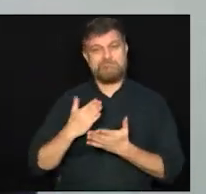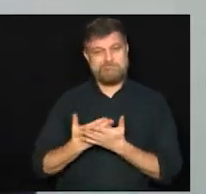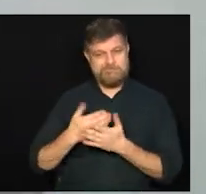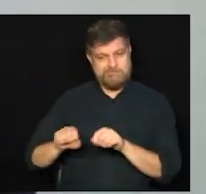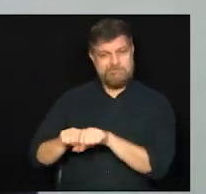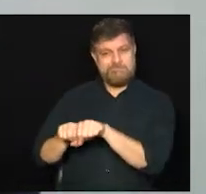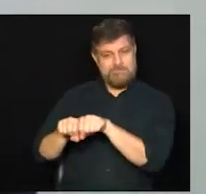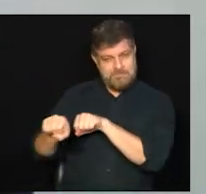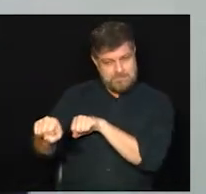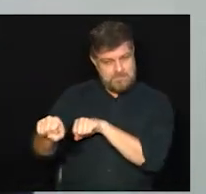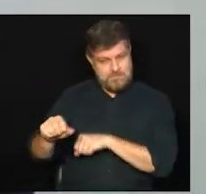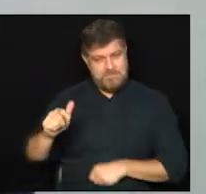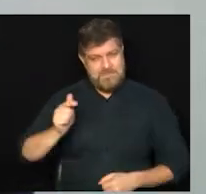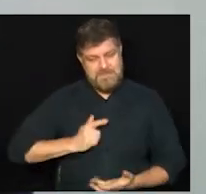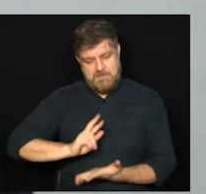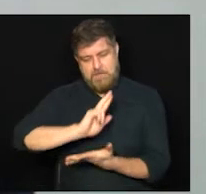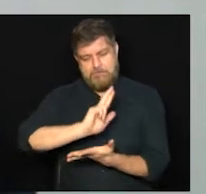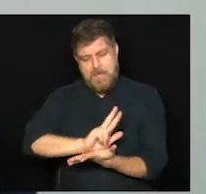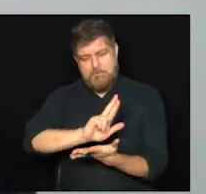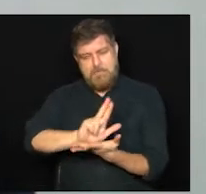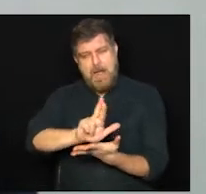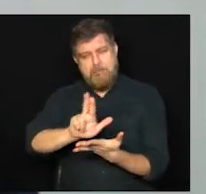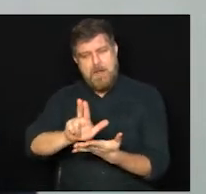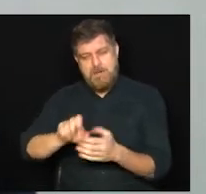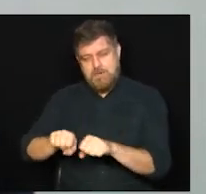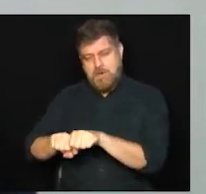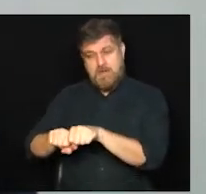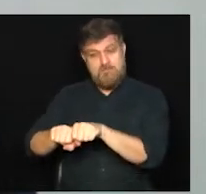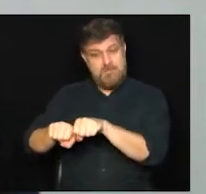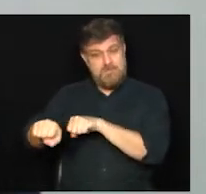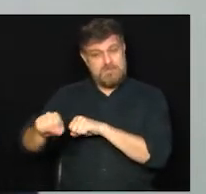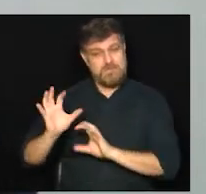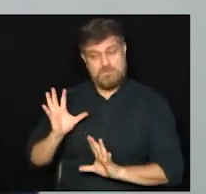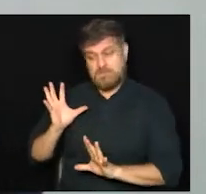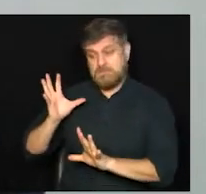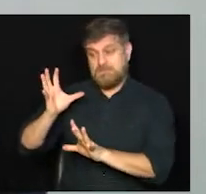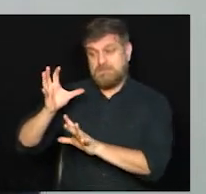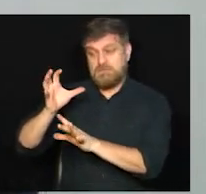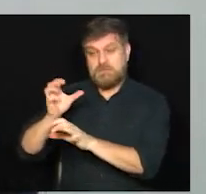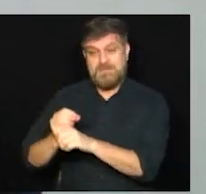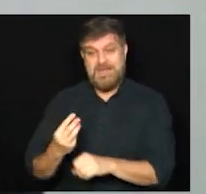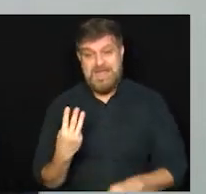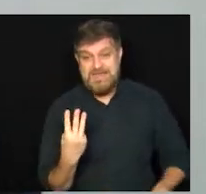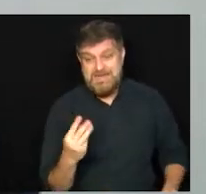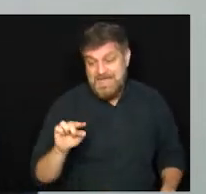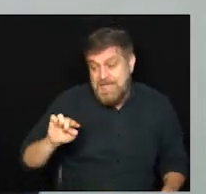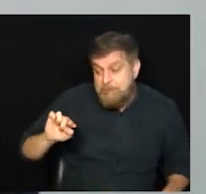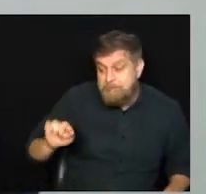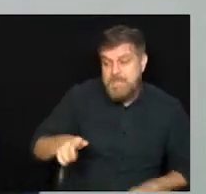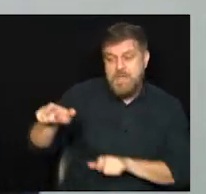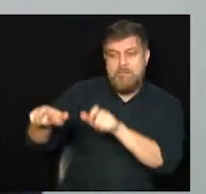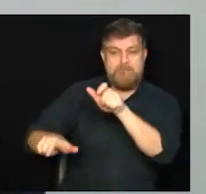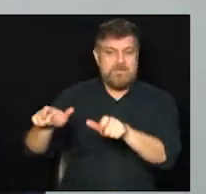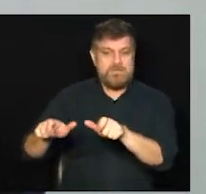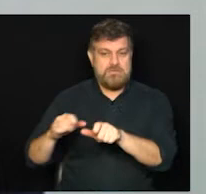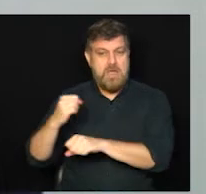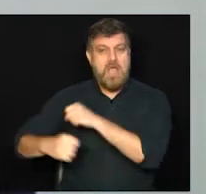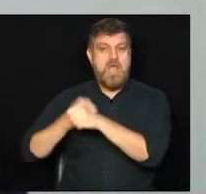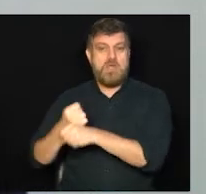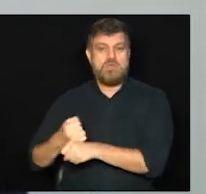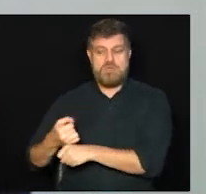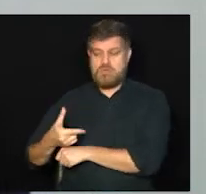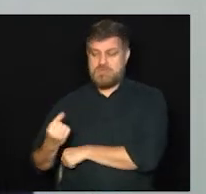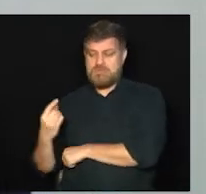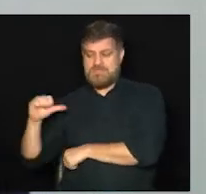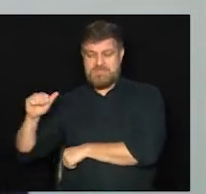foram várias formaturas chegando aí a quase 3 mil pessoas em 2019. Isso não chega